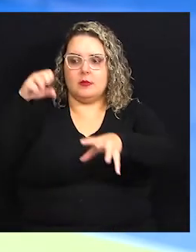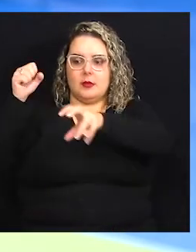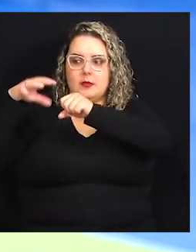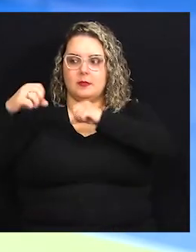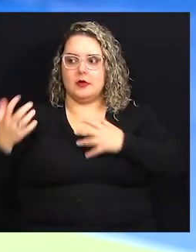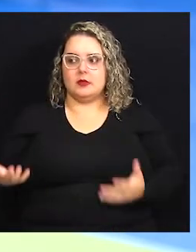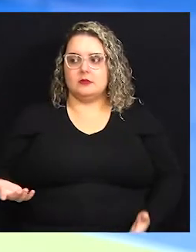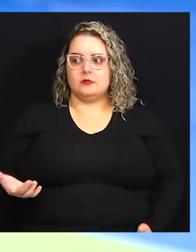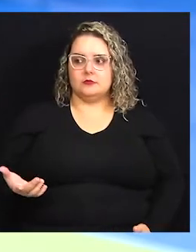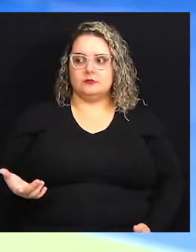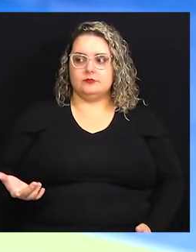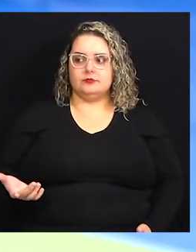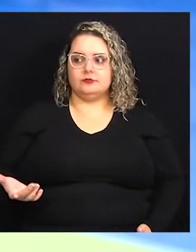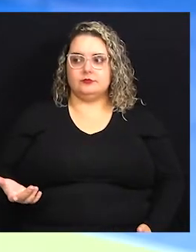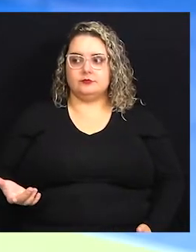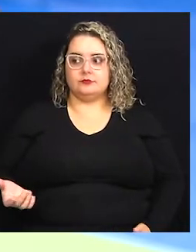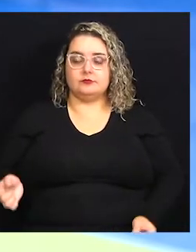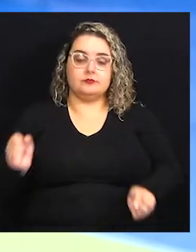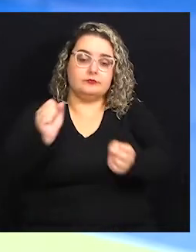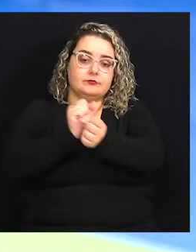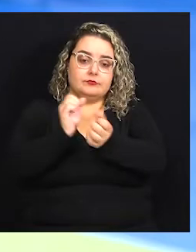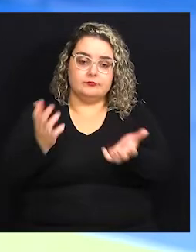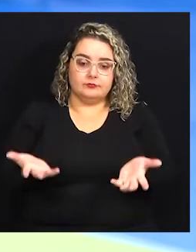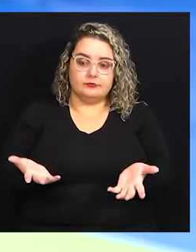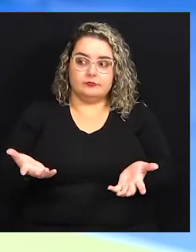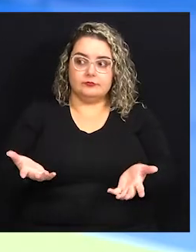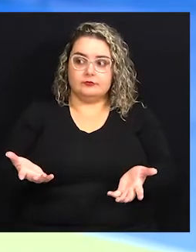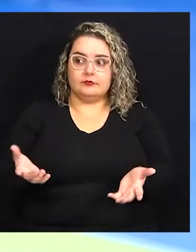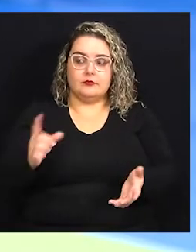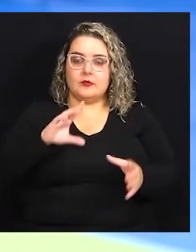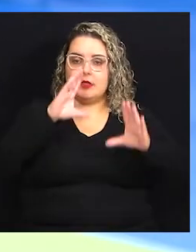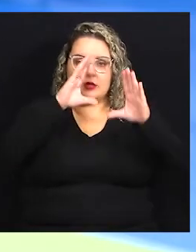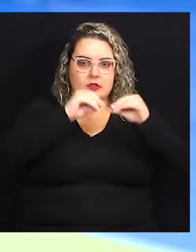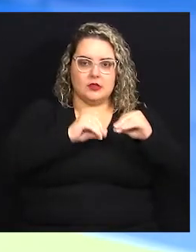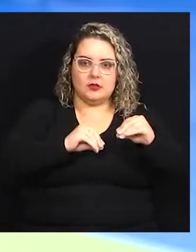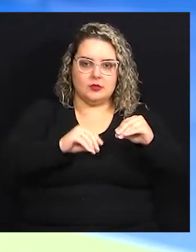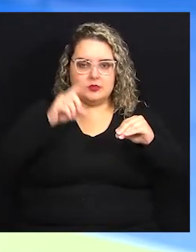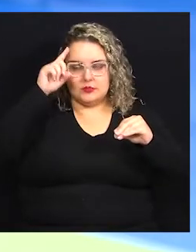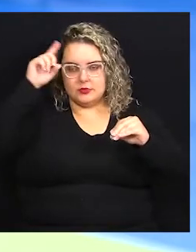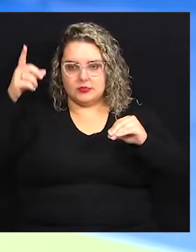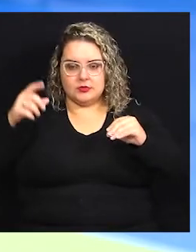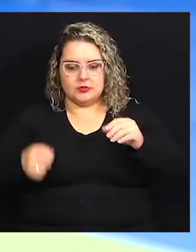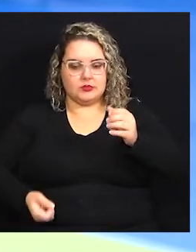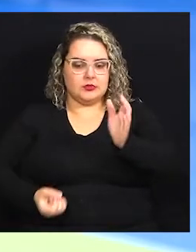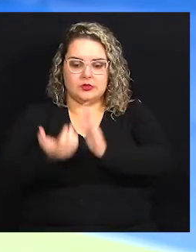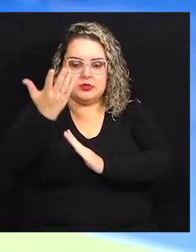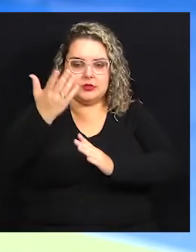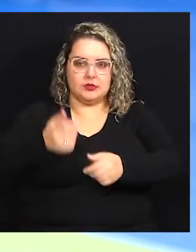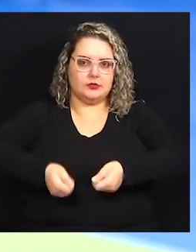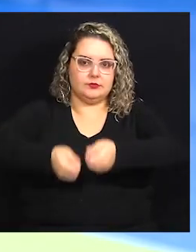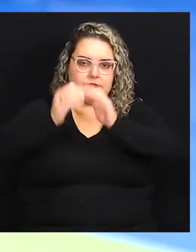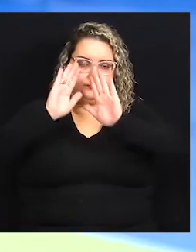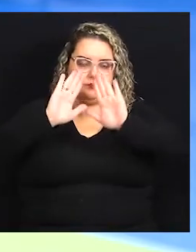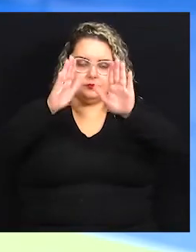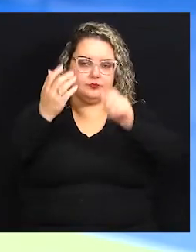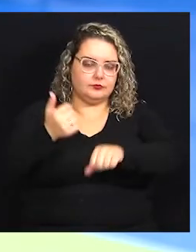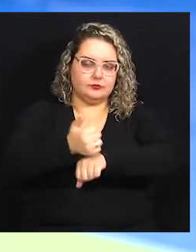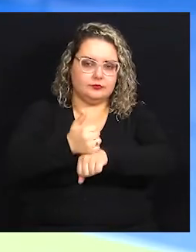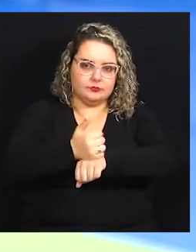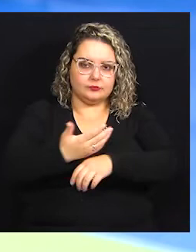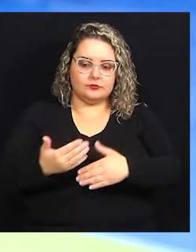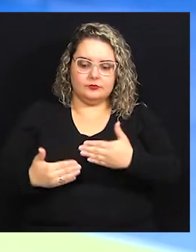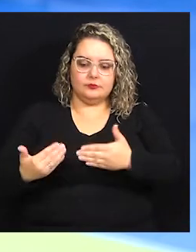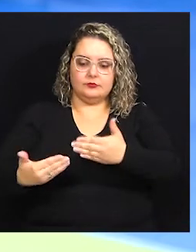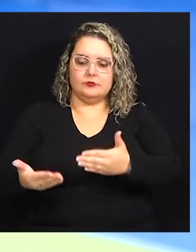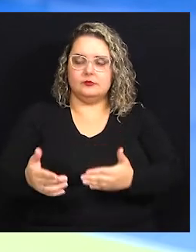resgatá-las. Ele ia ficar de mãos atadas, porque não é da noite para o dia que você faz um atleta de voleibol. Você leva um tempo.